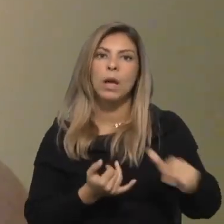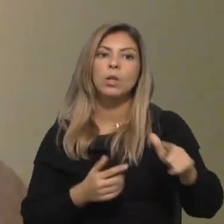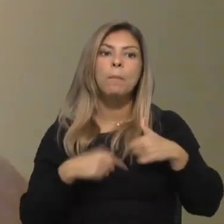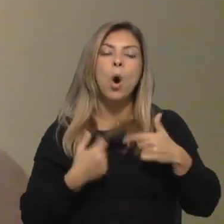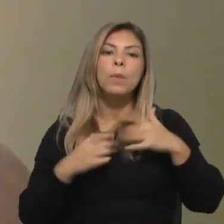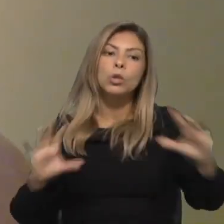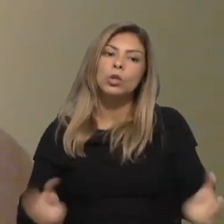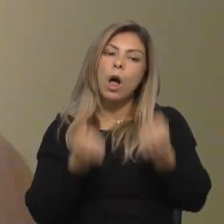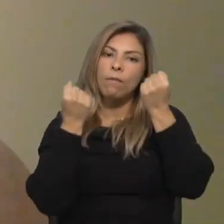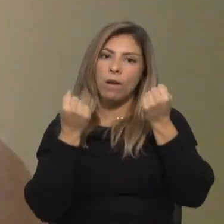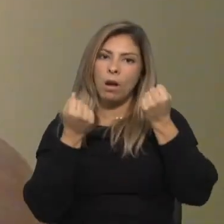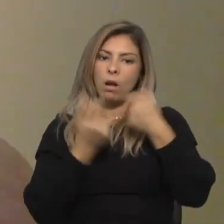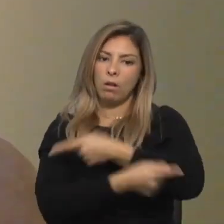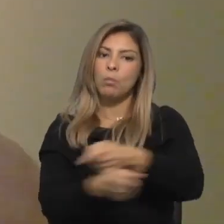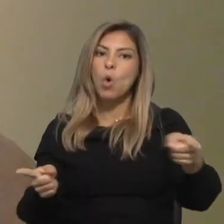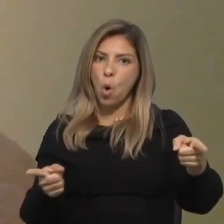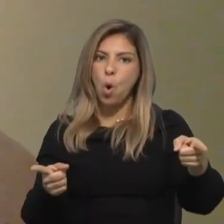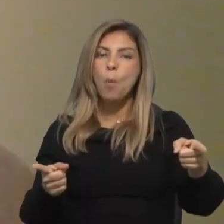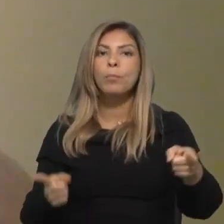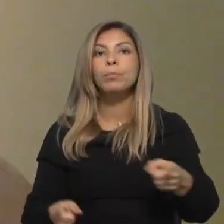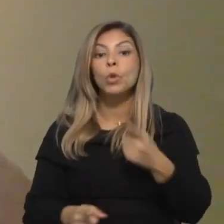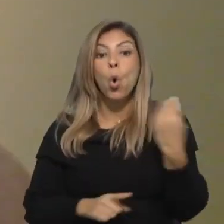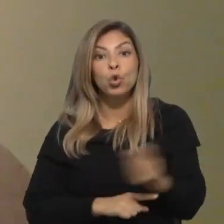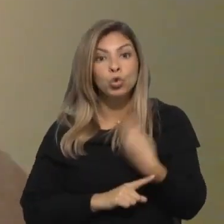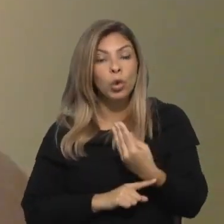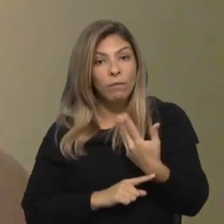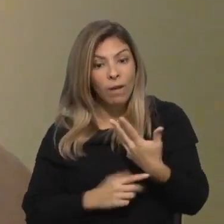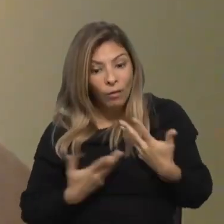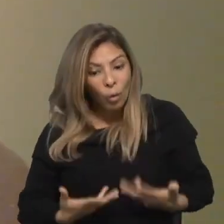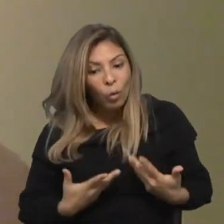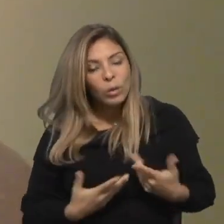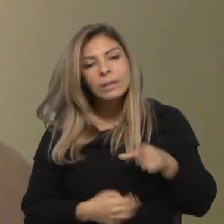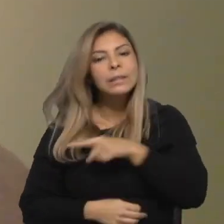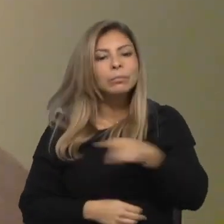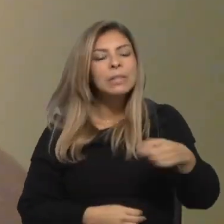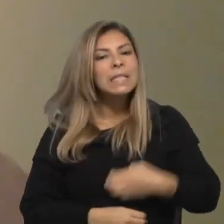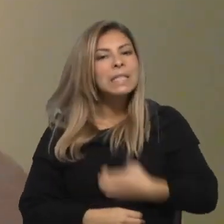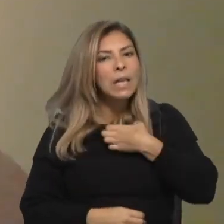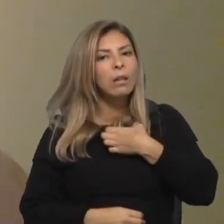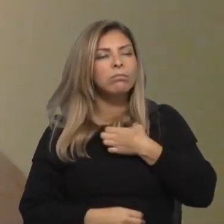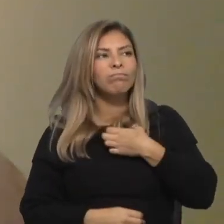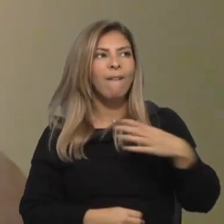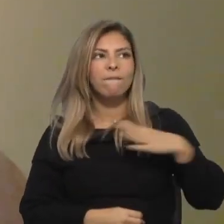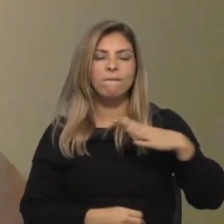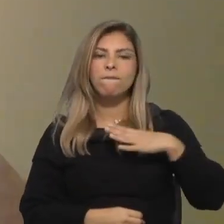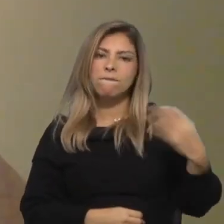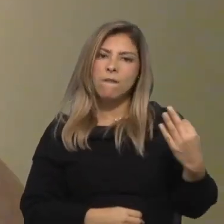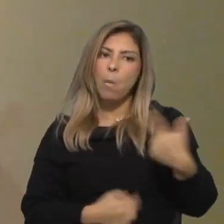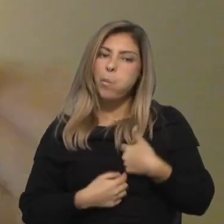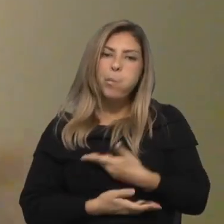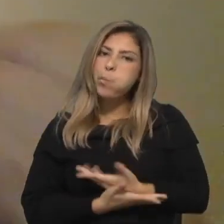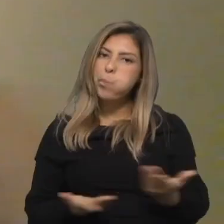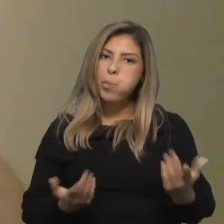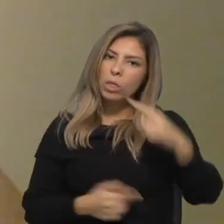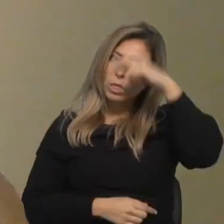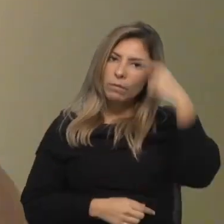mesma, porque os jovens de hoje em dia é que sentem na pele aquilo que é as dificuldades dos jovens de hoje em dia. Os